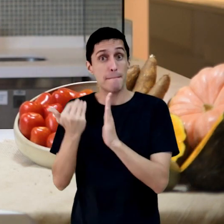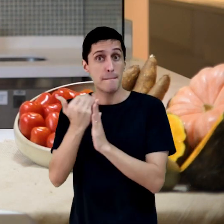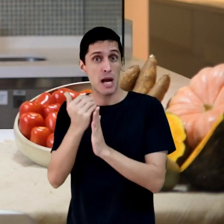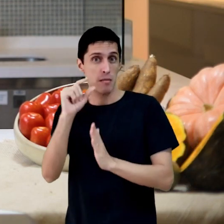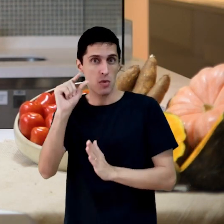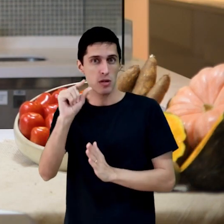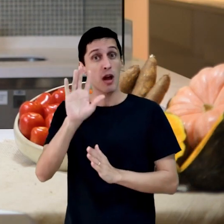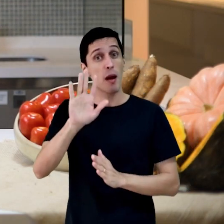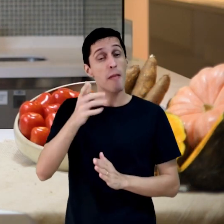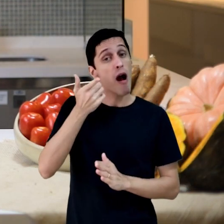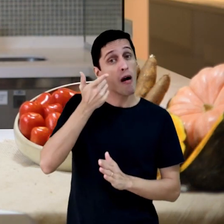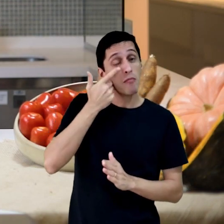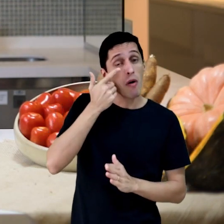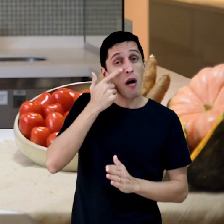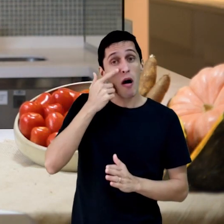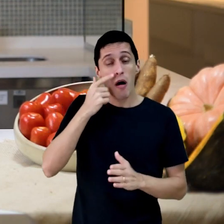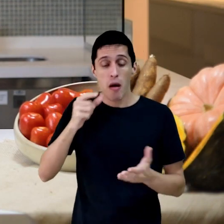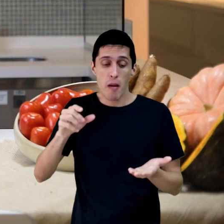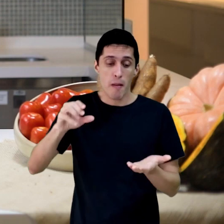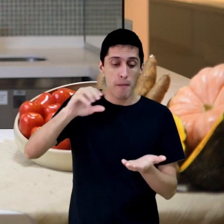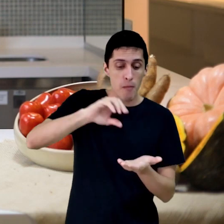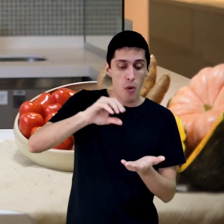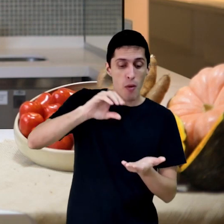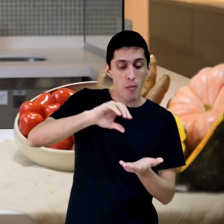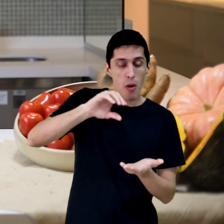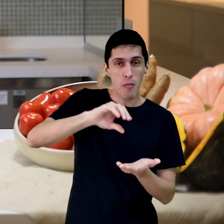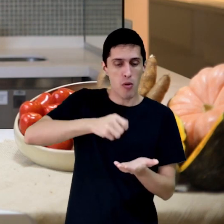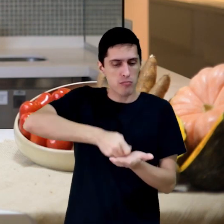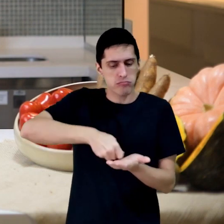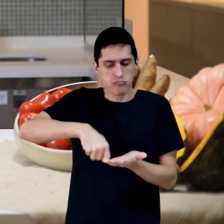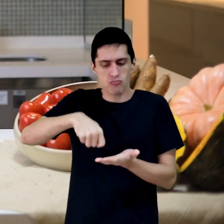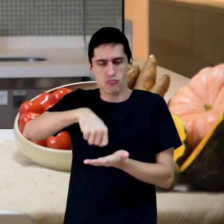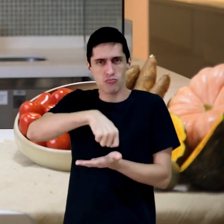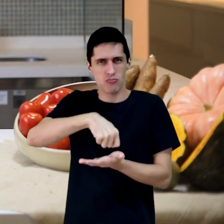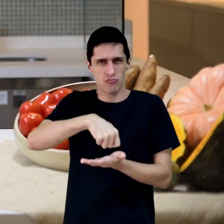Mas vocês vão dosando conforme for amassando. Então aqui, ó,